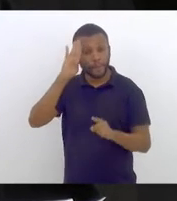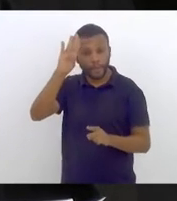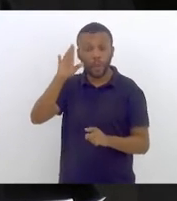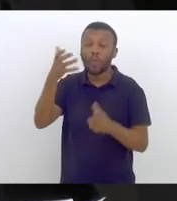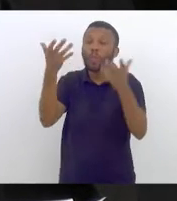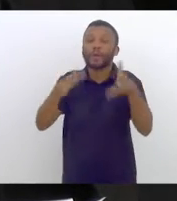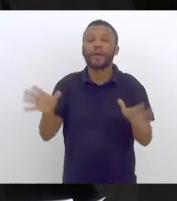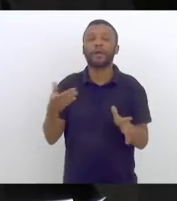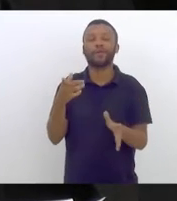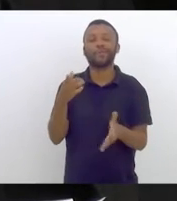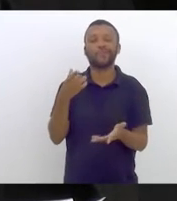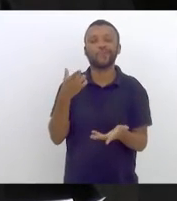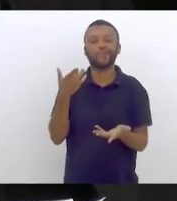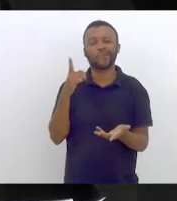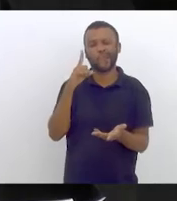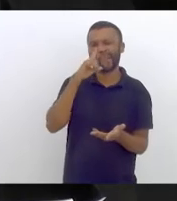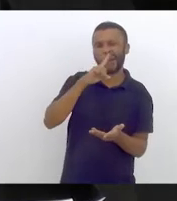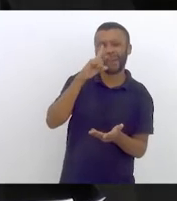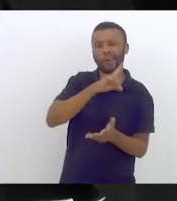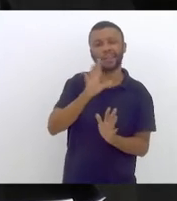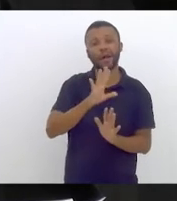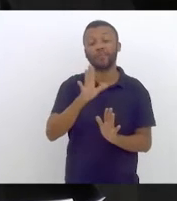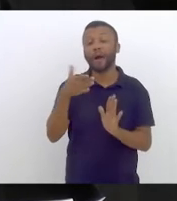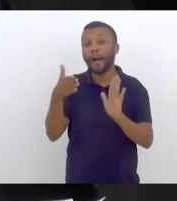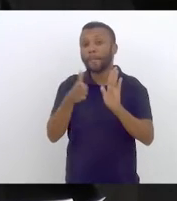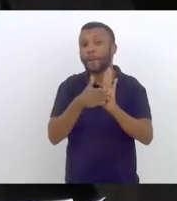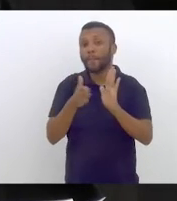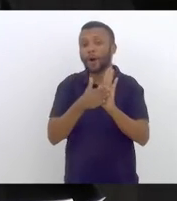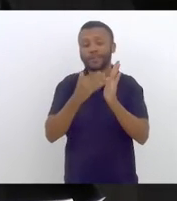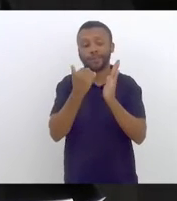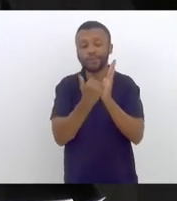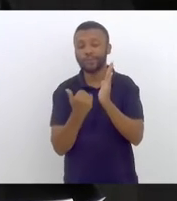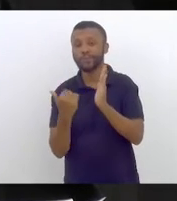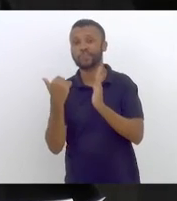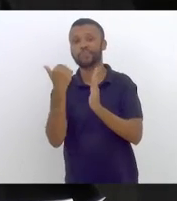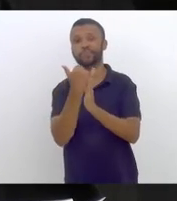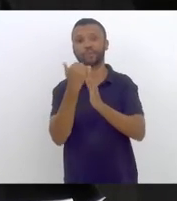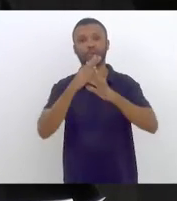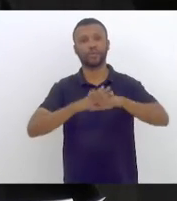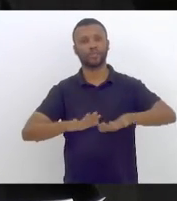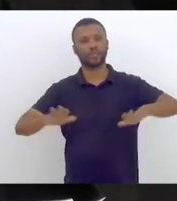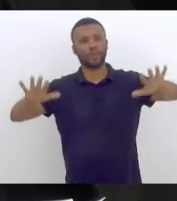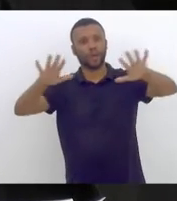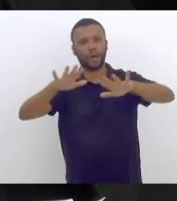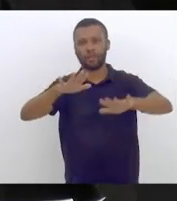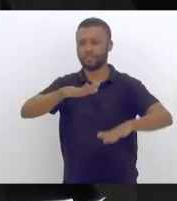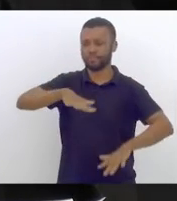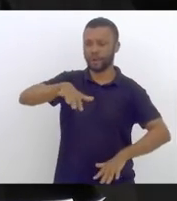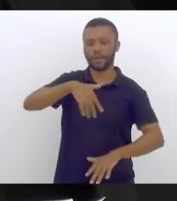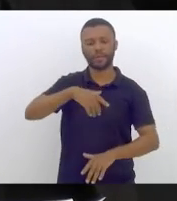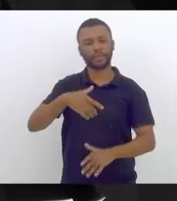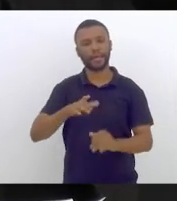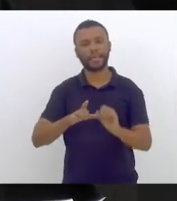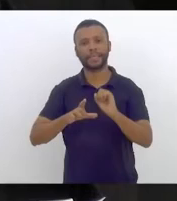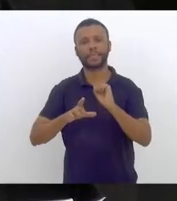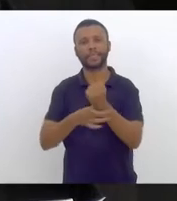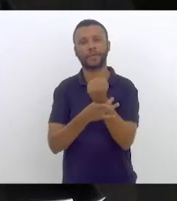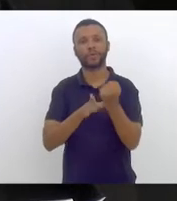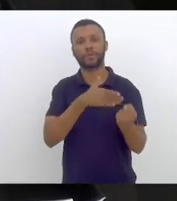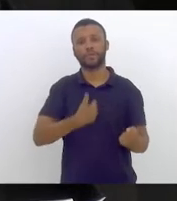nenhum deslize, há uma proposta de aumento geral, um certo aumento geral na segurança pública, mas